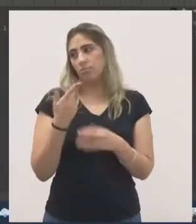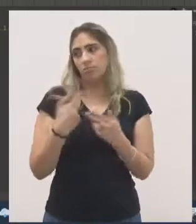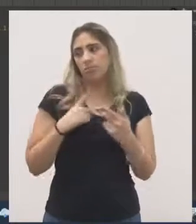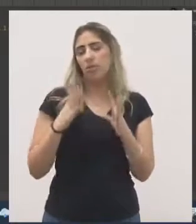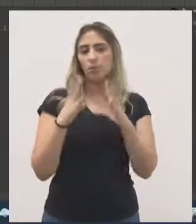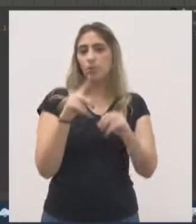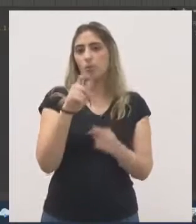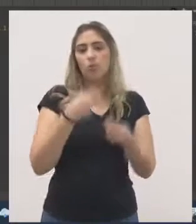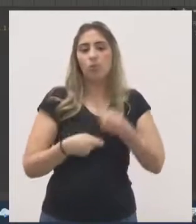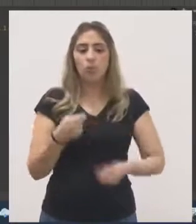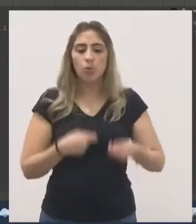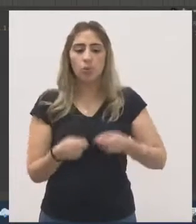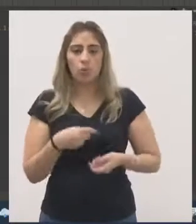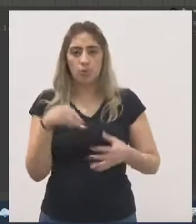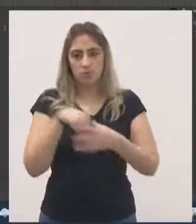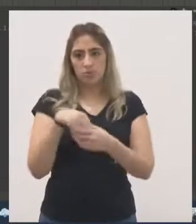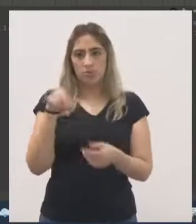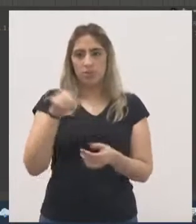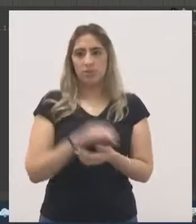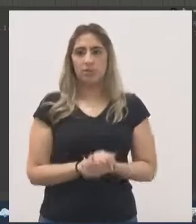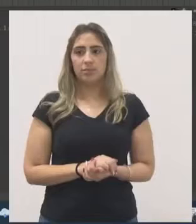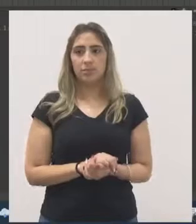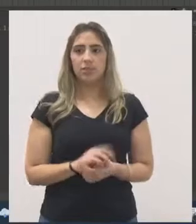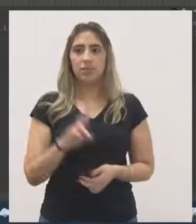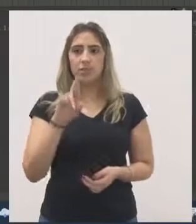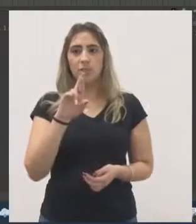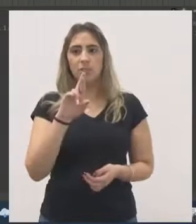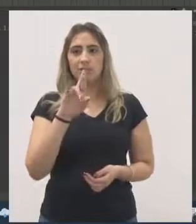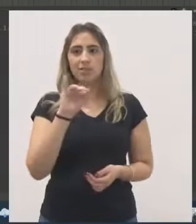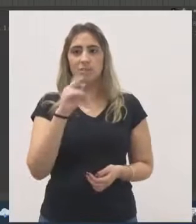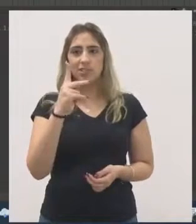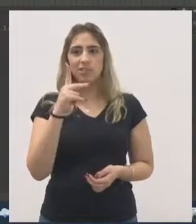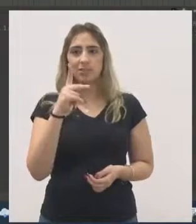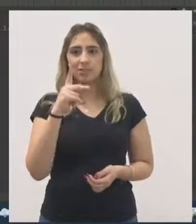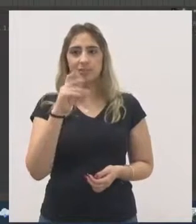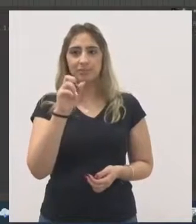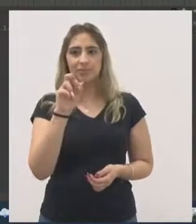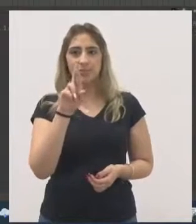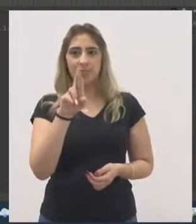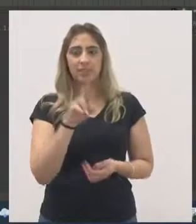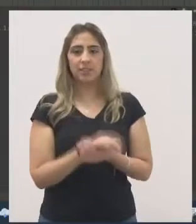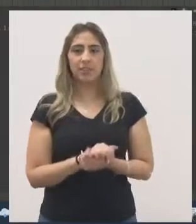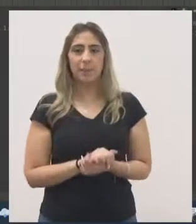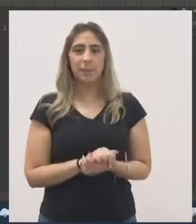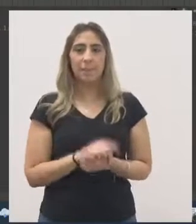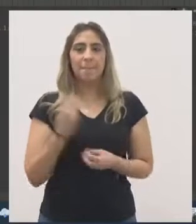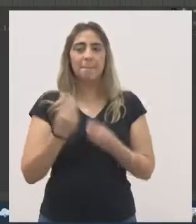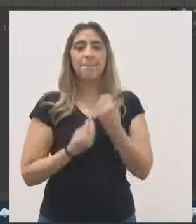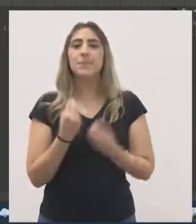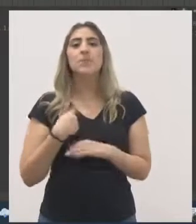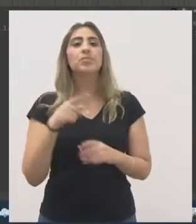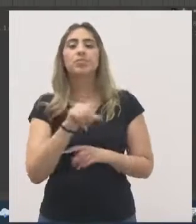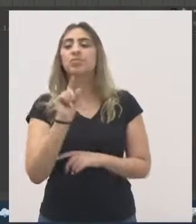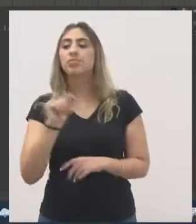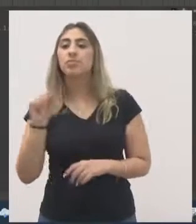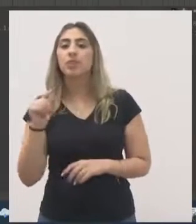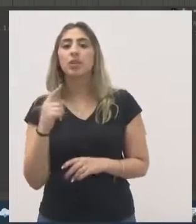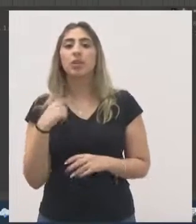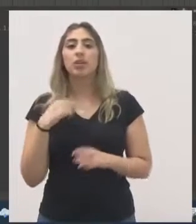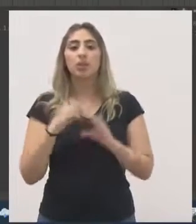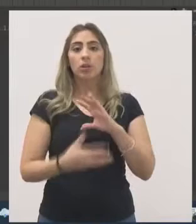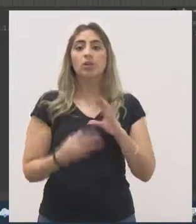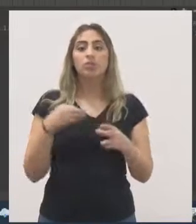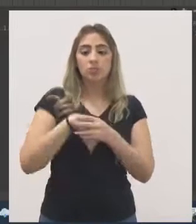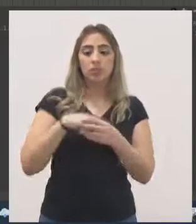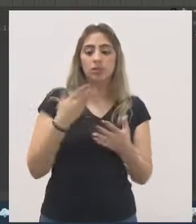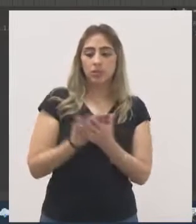esse controle aqui no Reaper. É claro que na produção de um podcast relacionado a conteúdos escolares, né, que a gente vai produzir dentro de uma